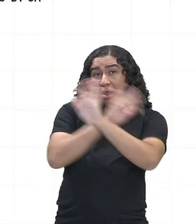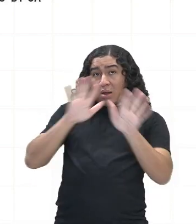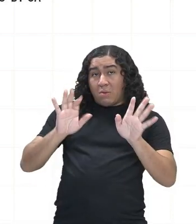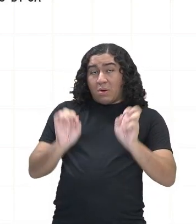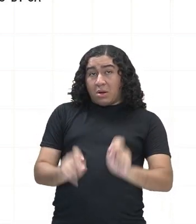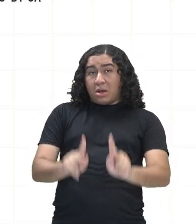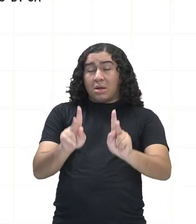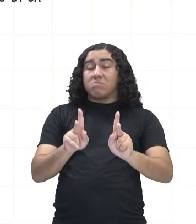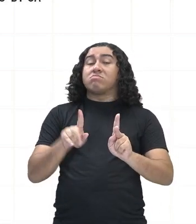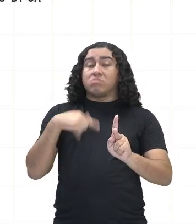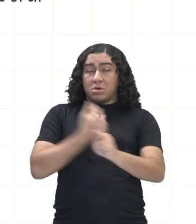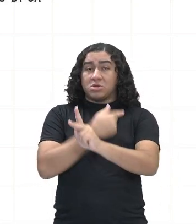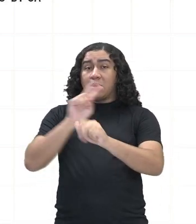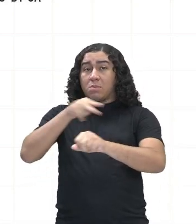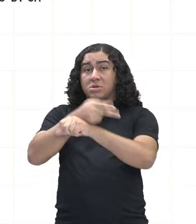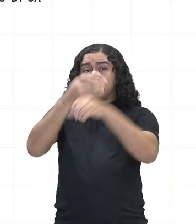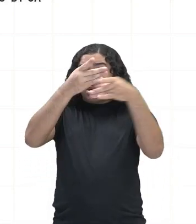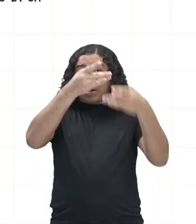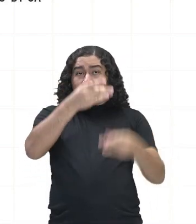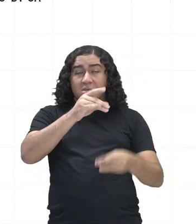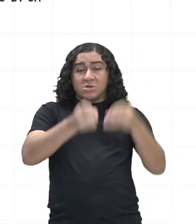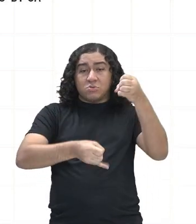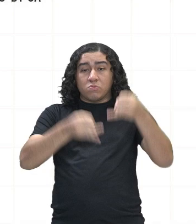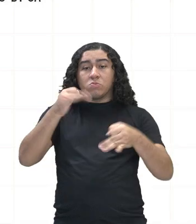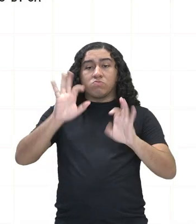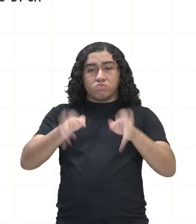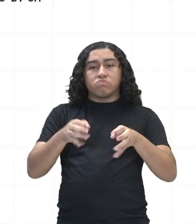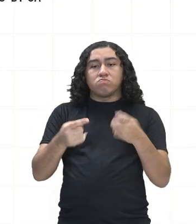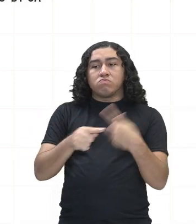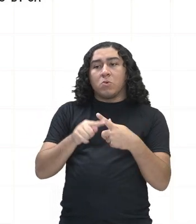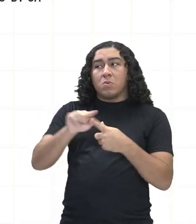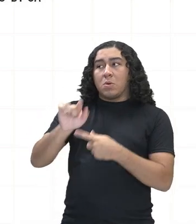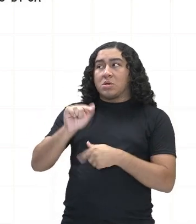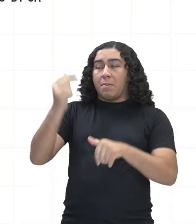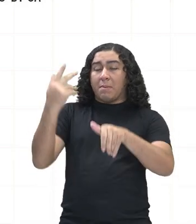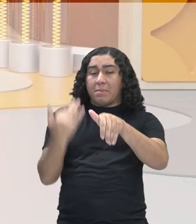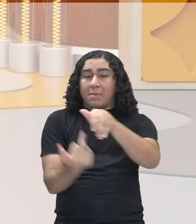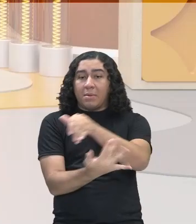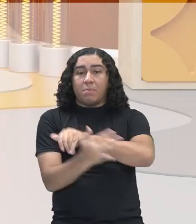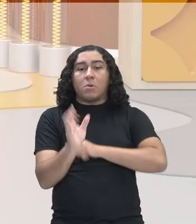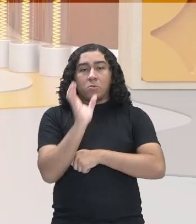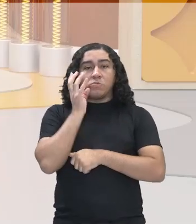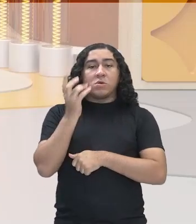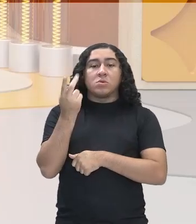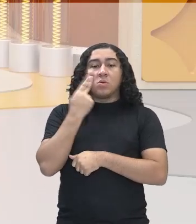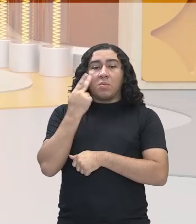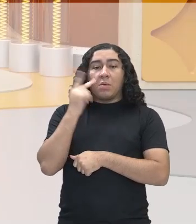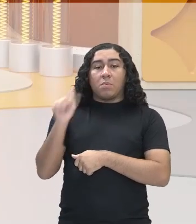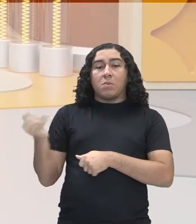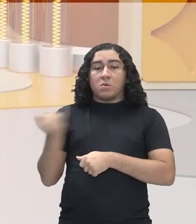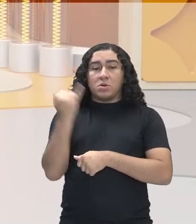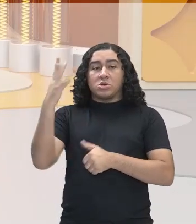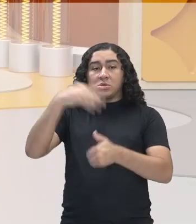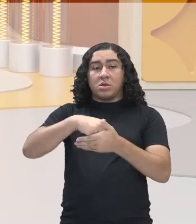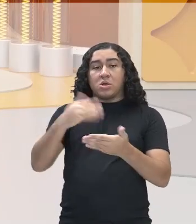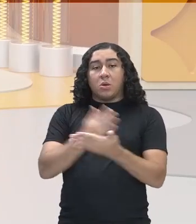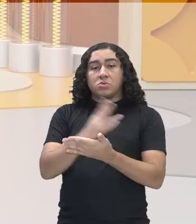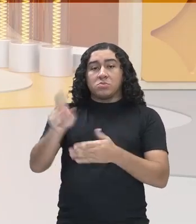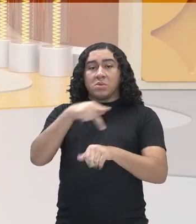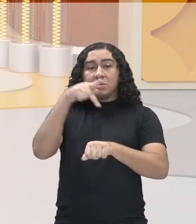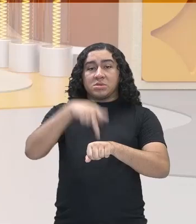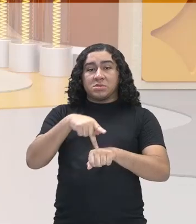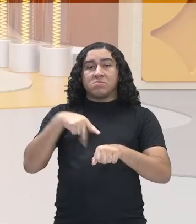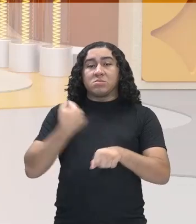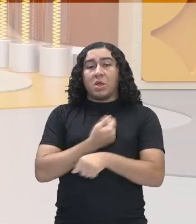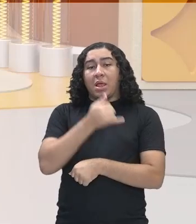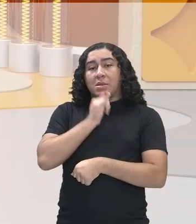especificamente para essa aula, né? A gente vai já ver por que a migração interna ela é tão importante dentro de alguns países, né? A gente vai dar